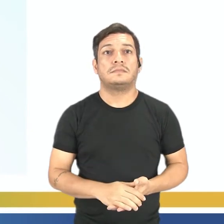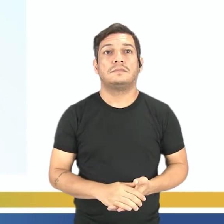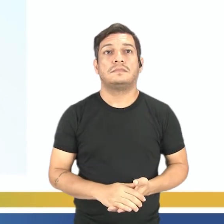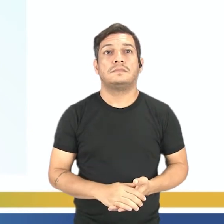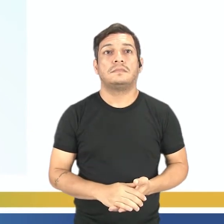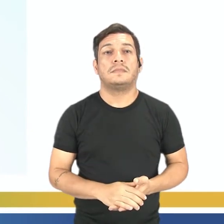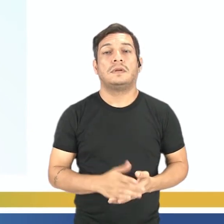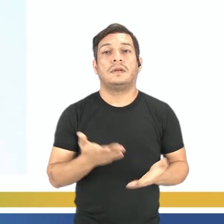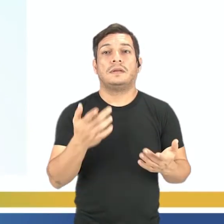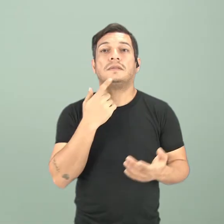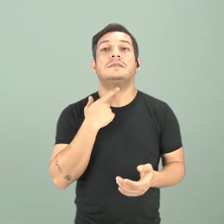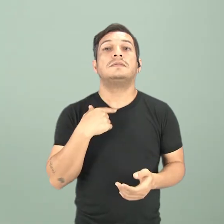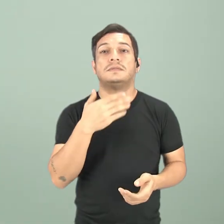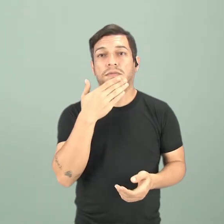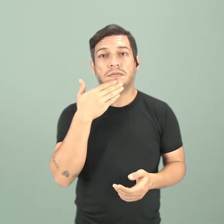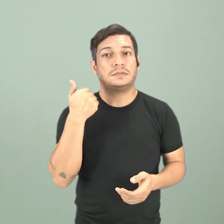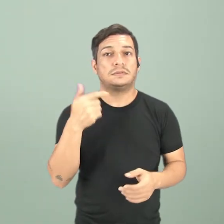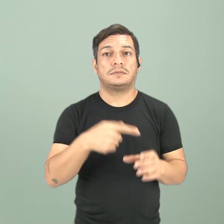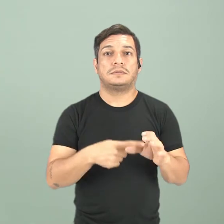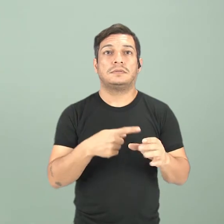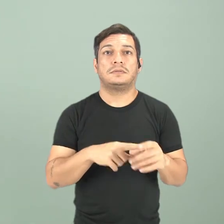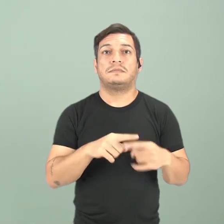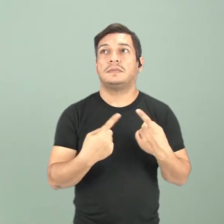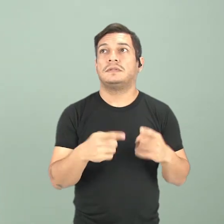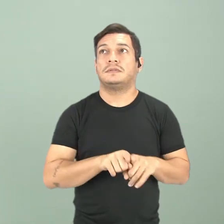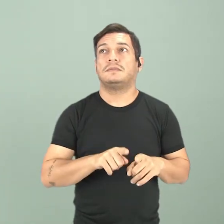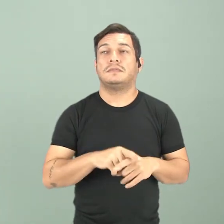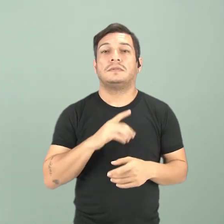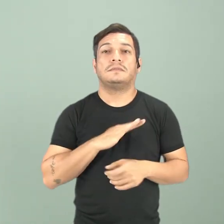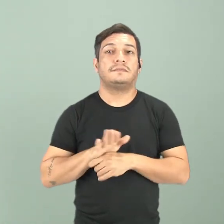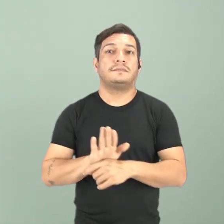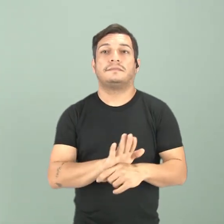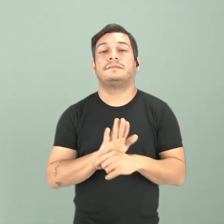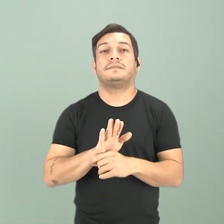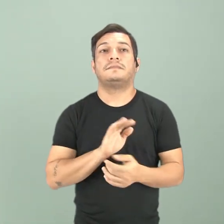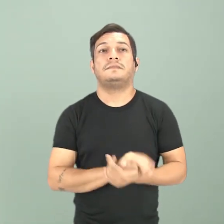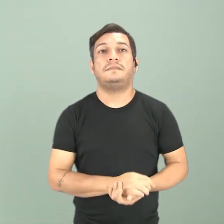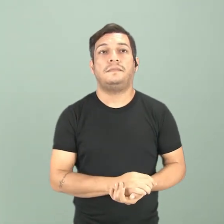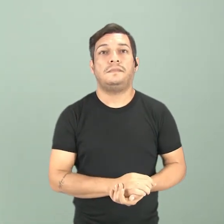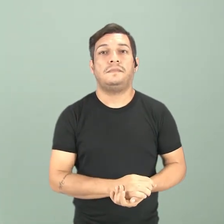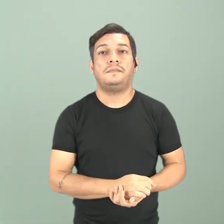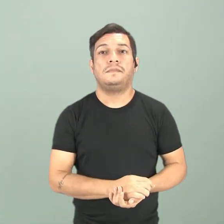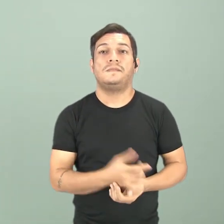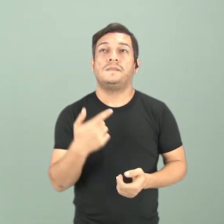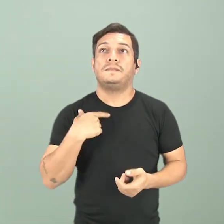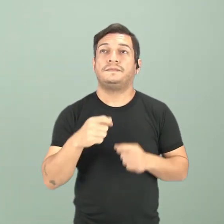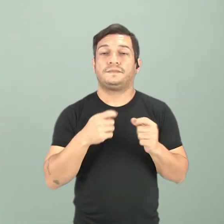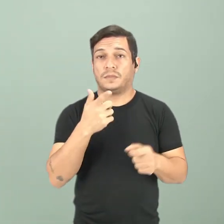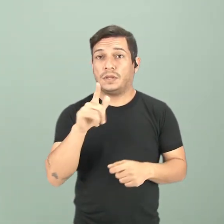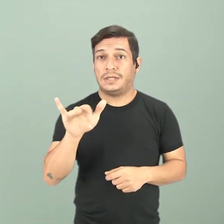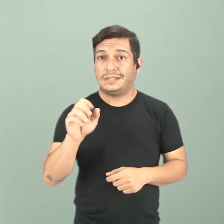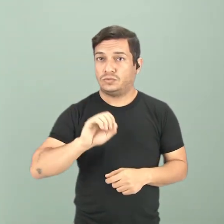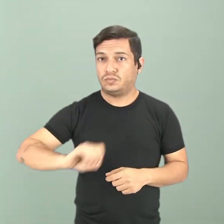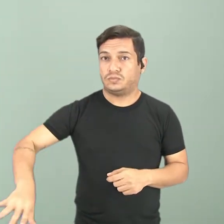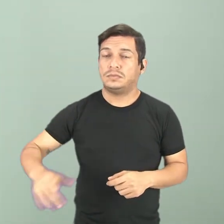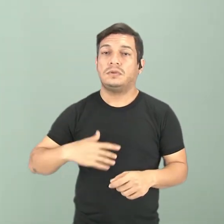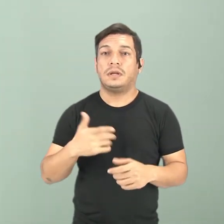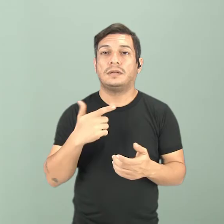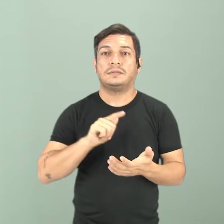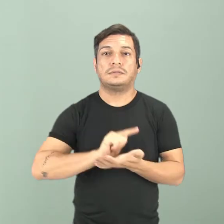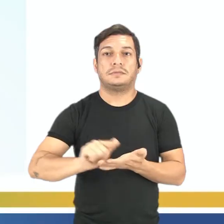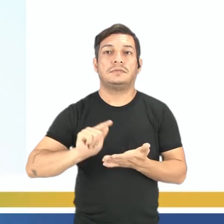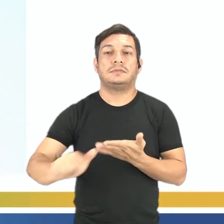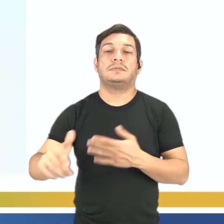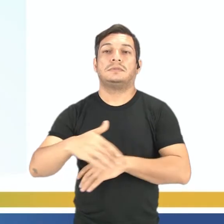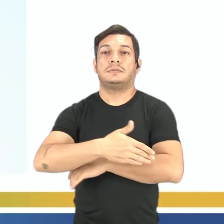parte. Agora, almejar uma cidade melhor, mas também colaborar. Então eu tenho que jogar o lixo